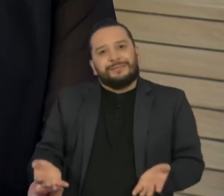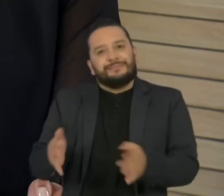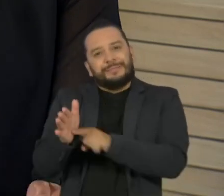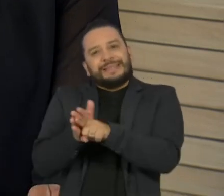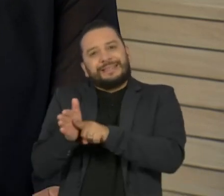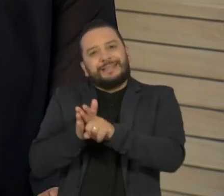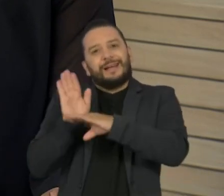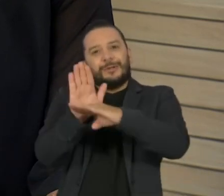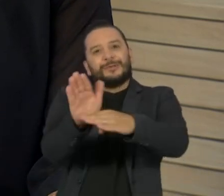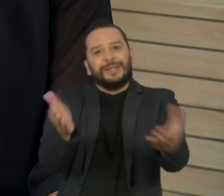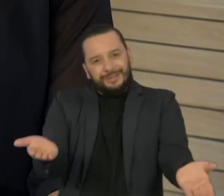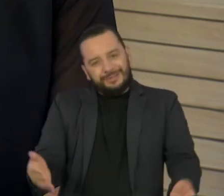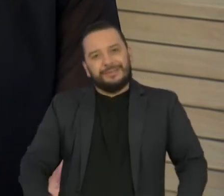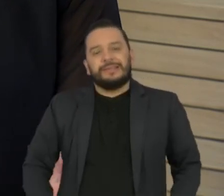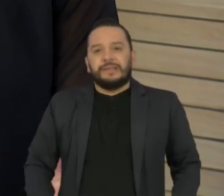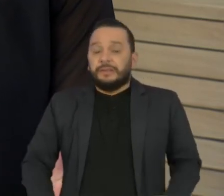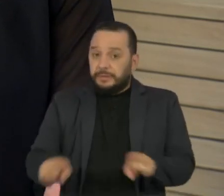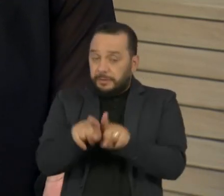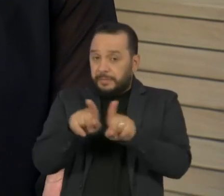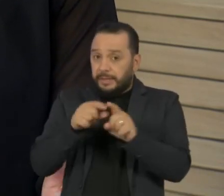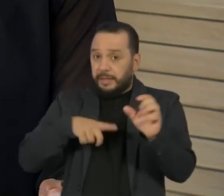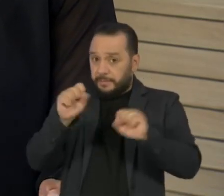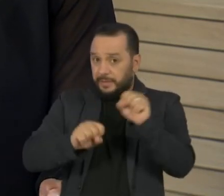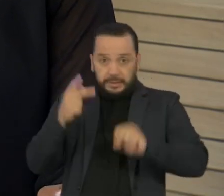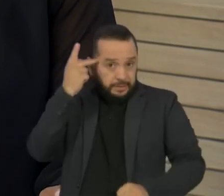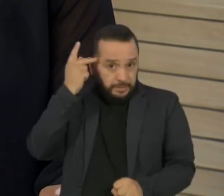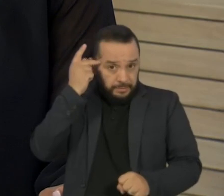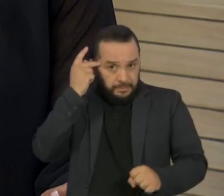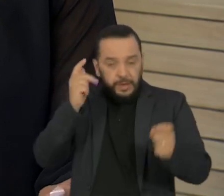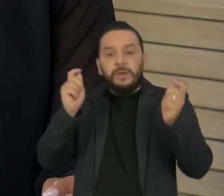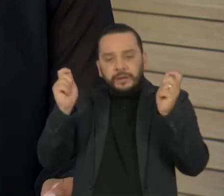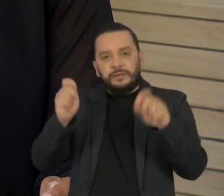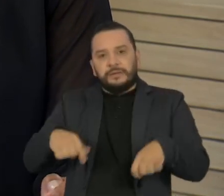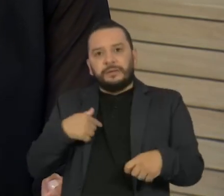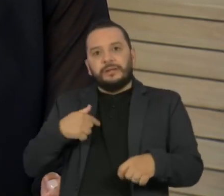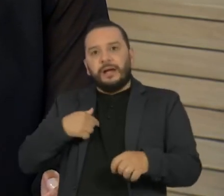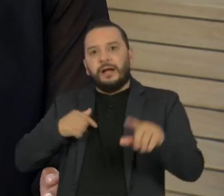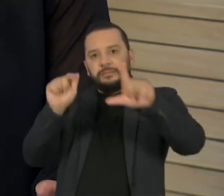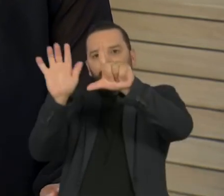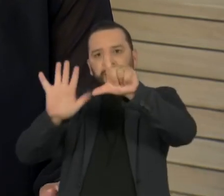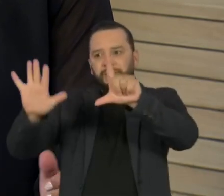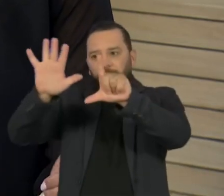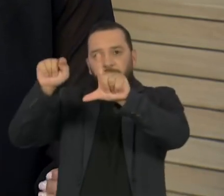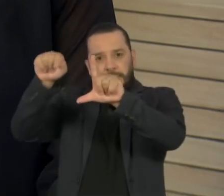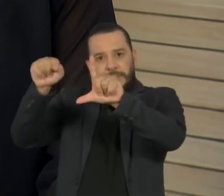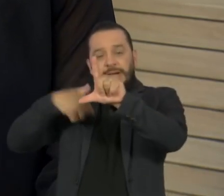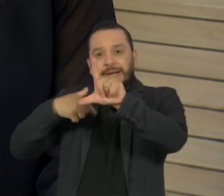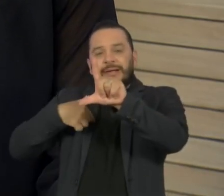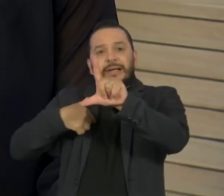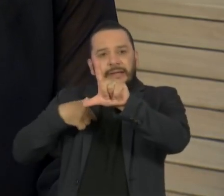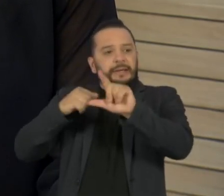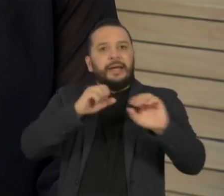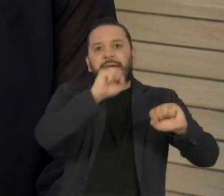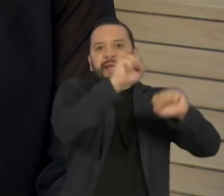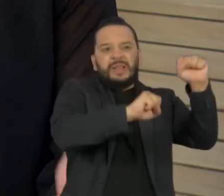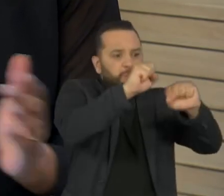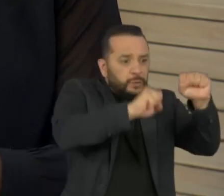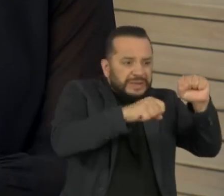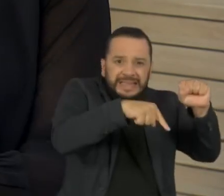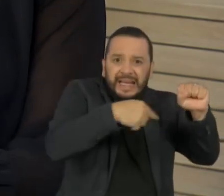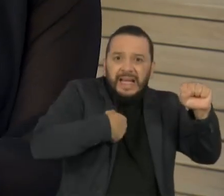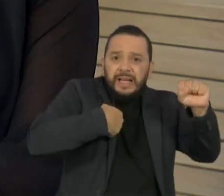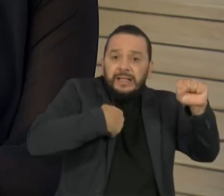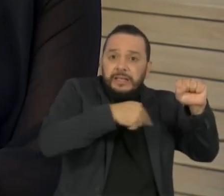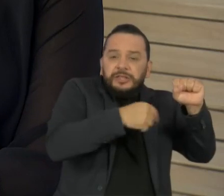Uma empresa de São Paulo desenvolveu uma plataforma que faz a união entre indústrias com produtos próximos do prazo de validade